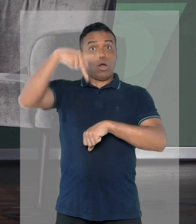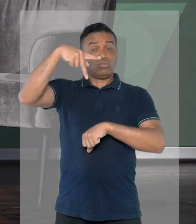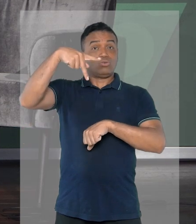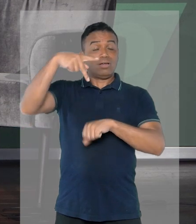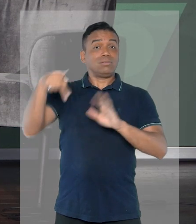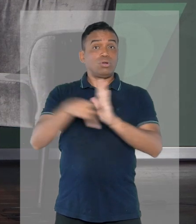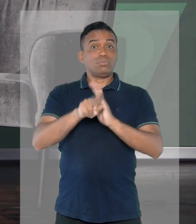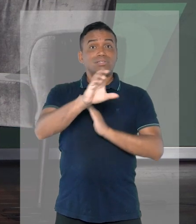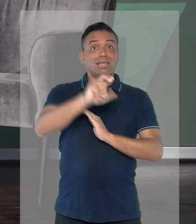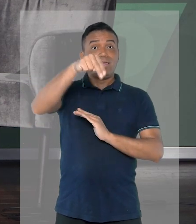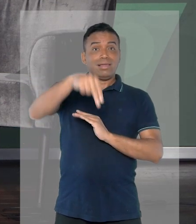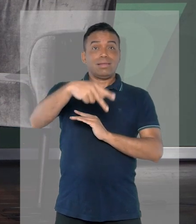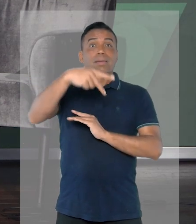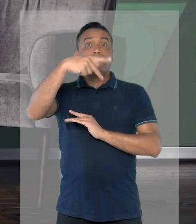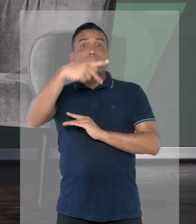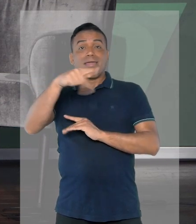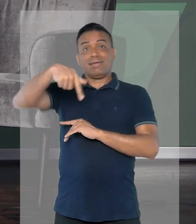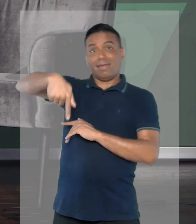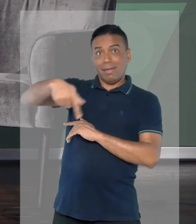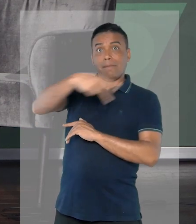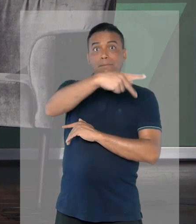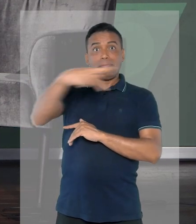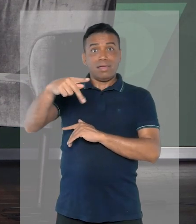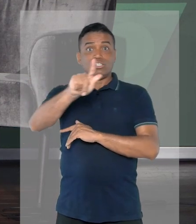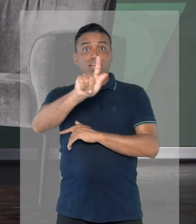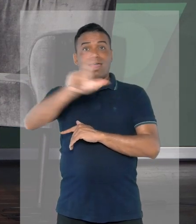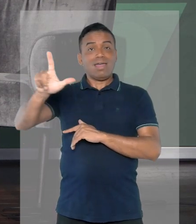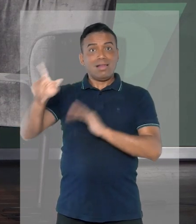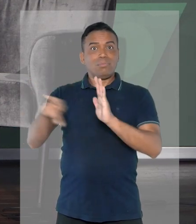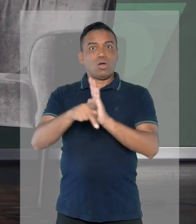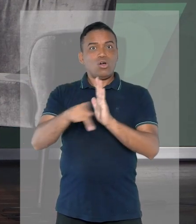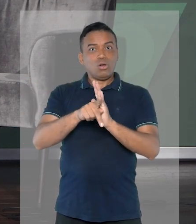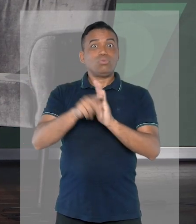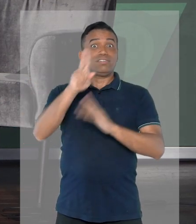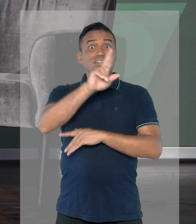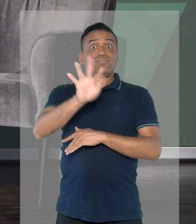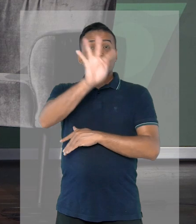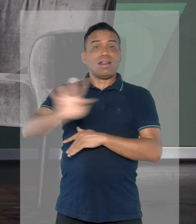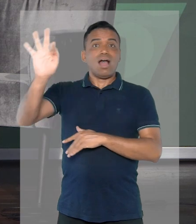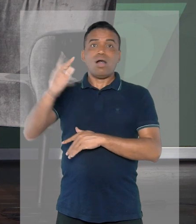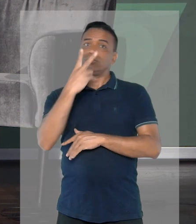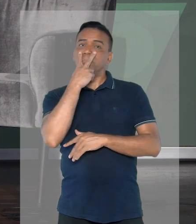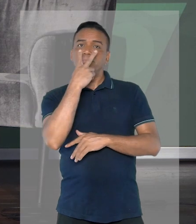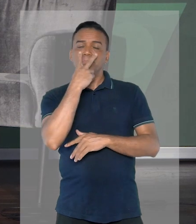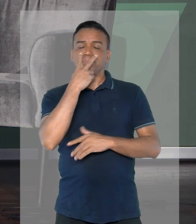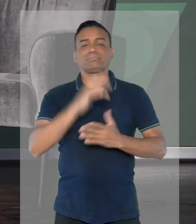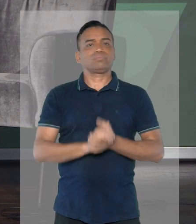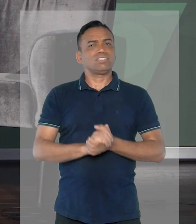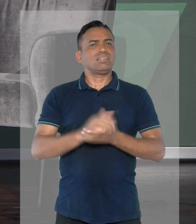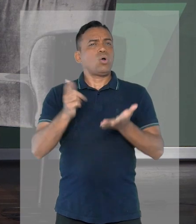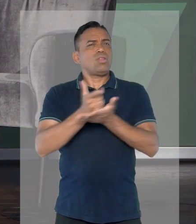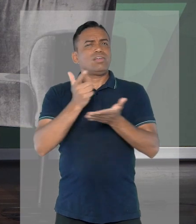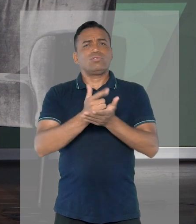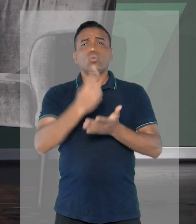do CNPq e do PPGL da Universidade Federal do Espírito Santo. É autor do livro de ensaio